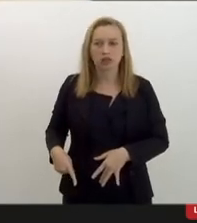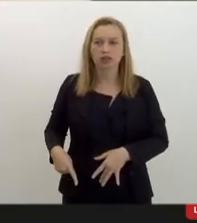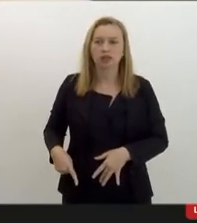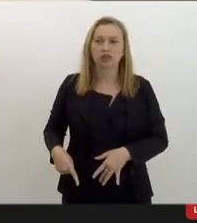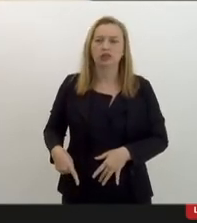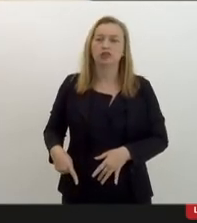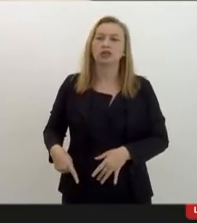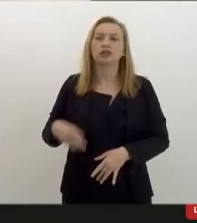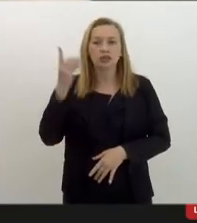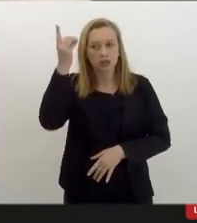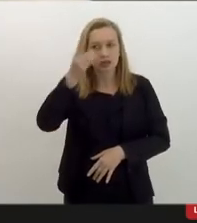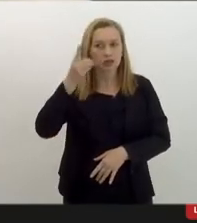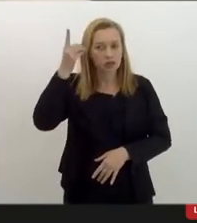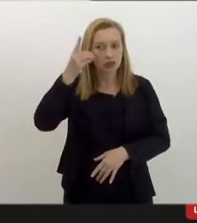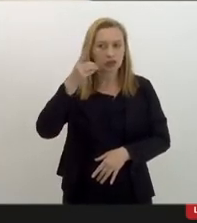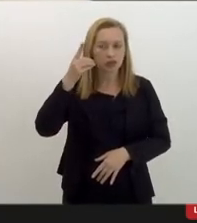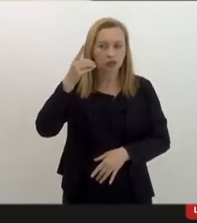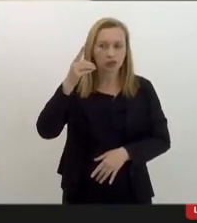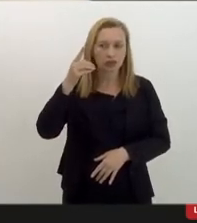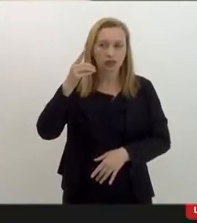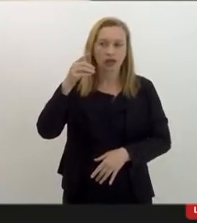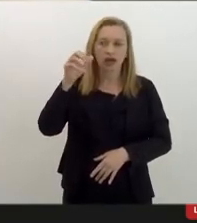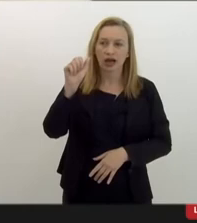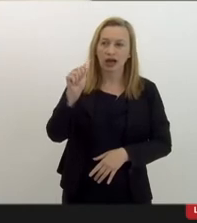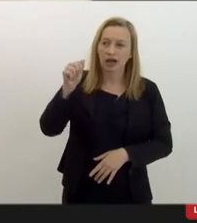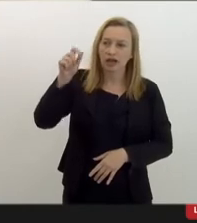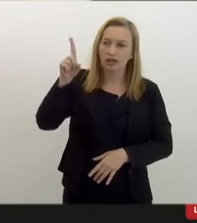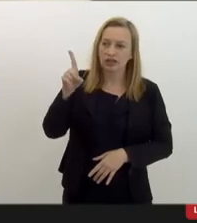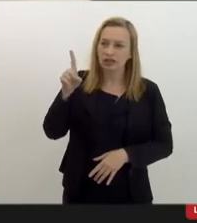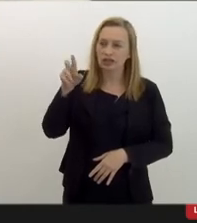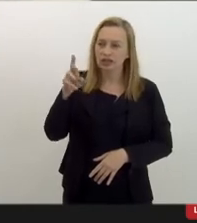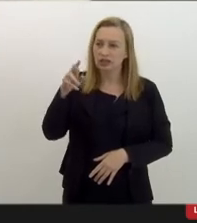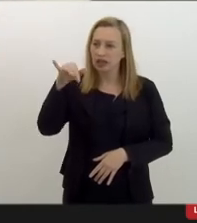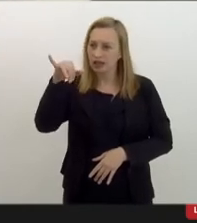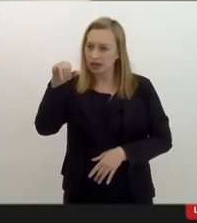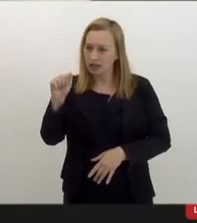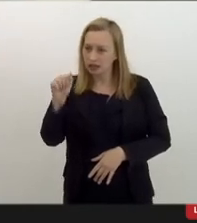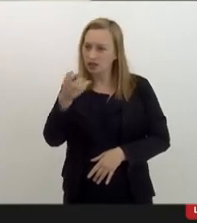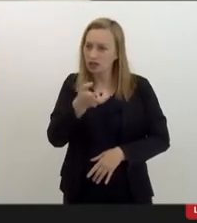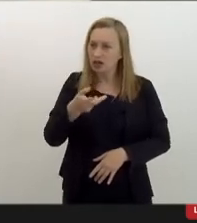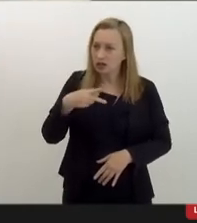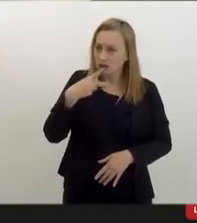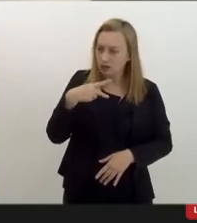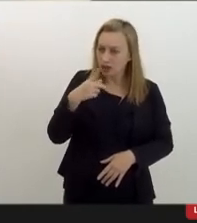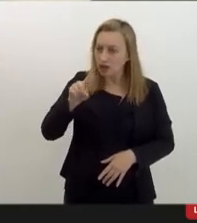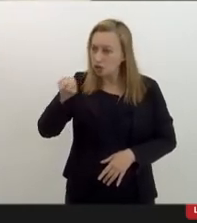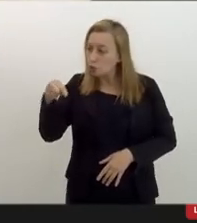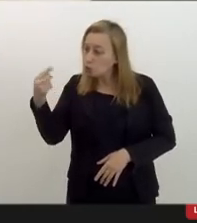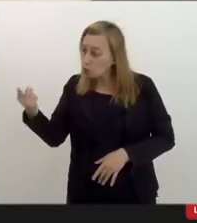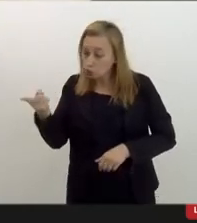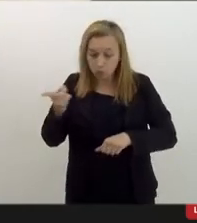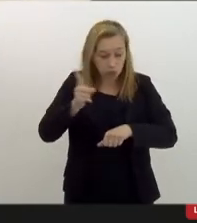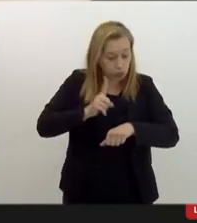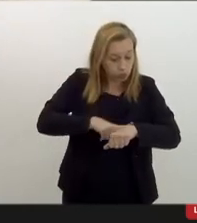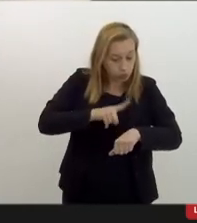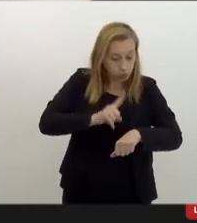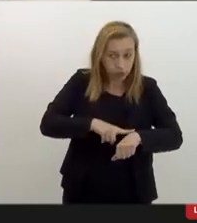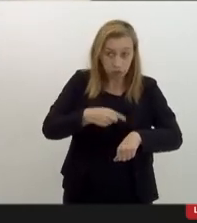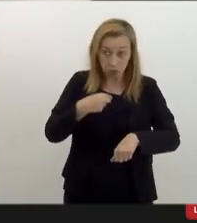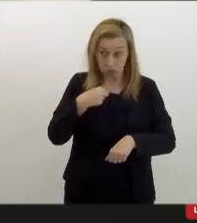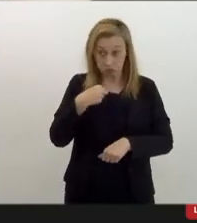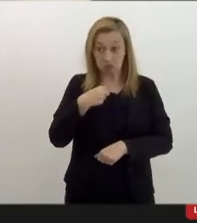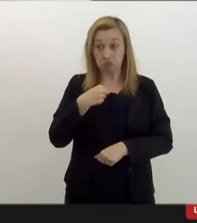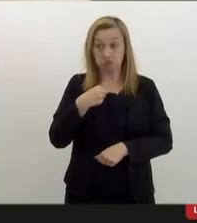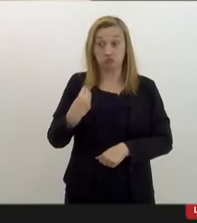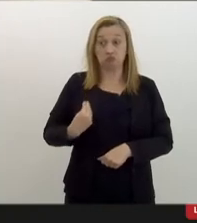conectada ao casar quero dizer que o YouTube outros momentos que é que estás a